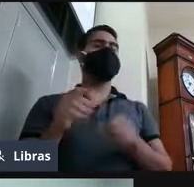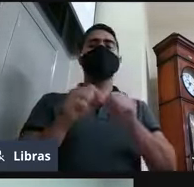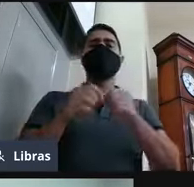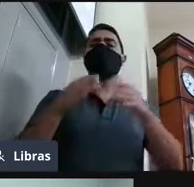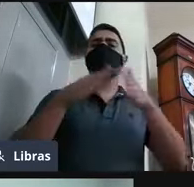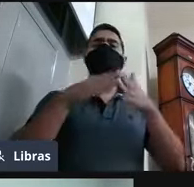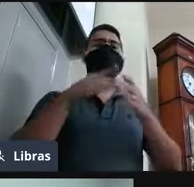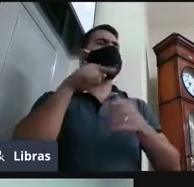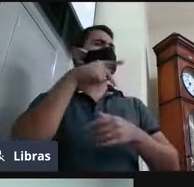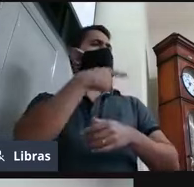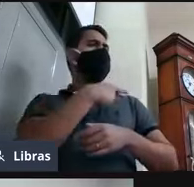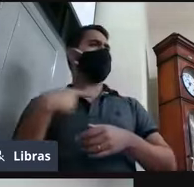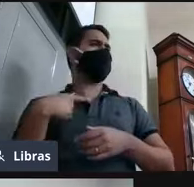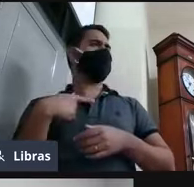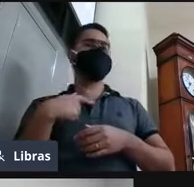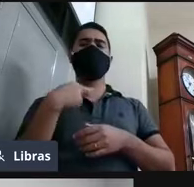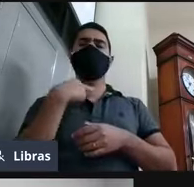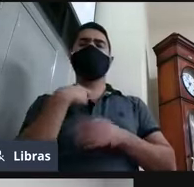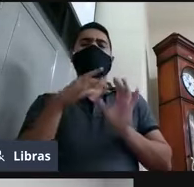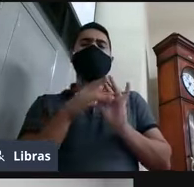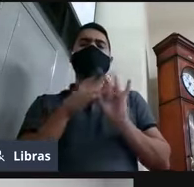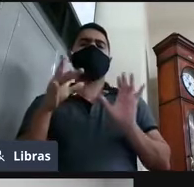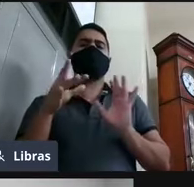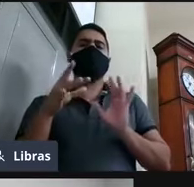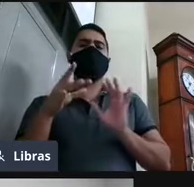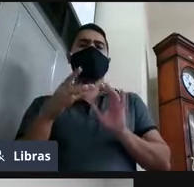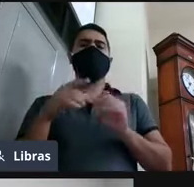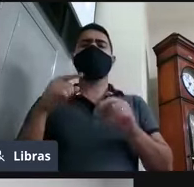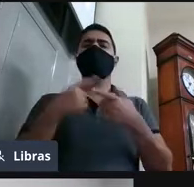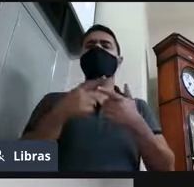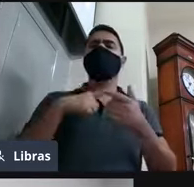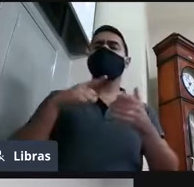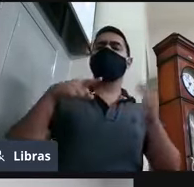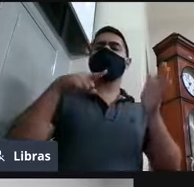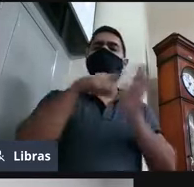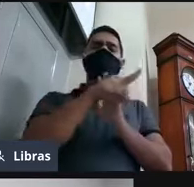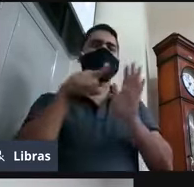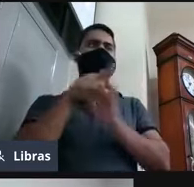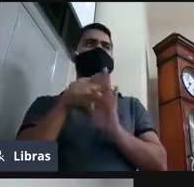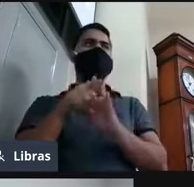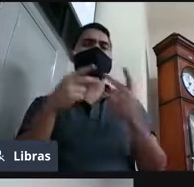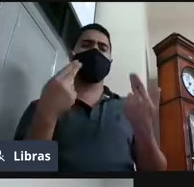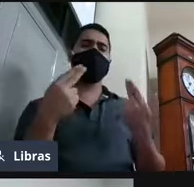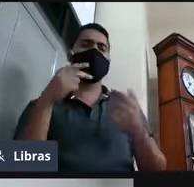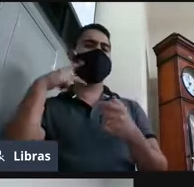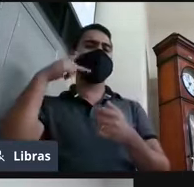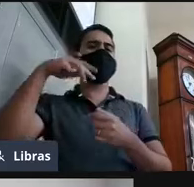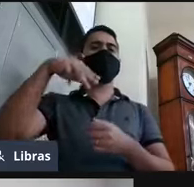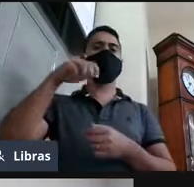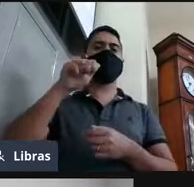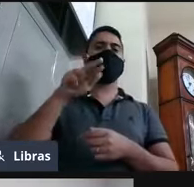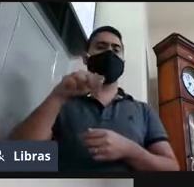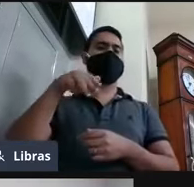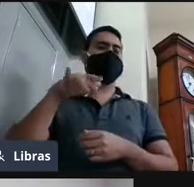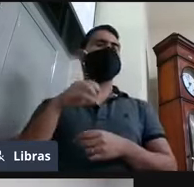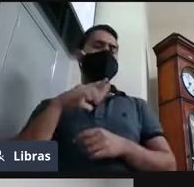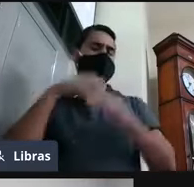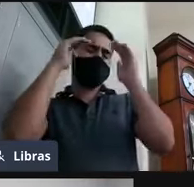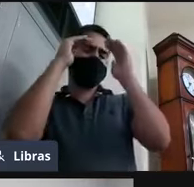Excelência para que não permitisse que esses questionamentos da natureza que o vereador Marquinhos, da Taverna, colocou aqui, com todo respeito,